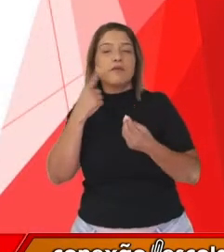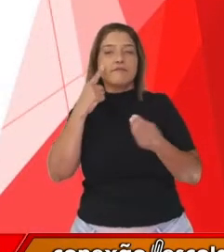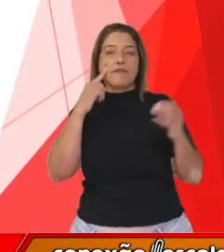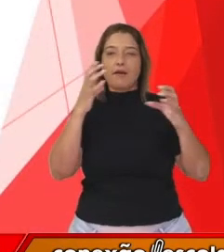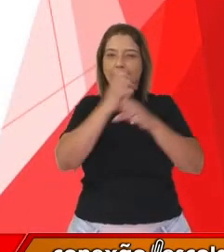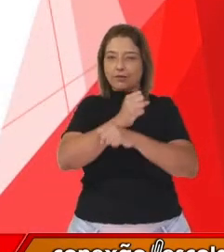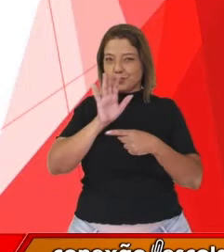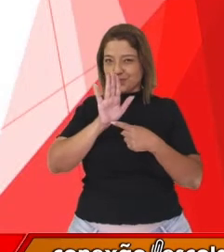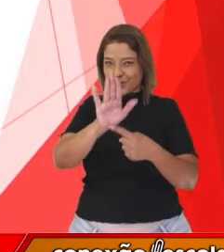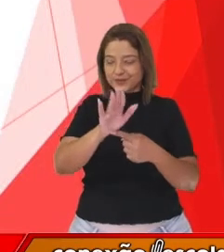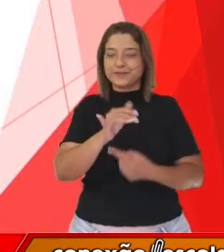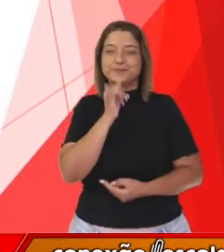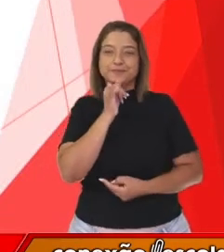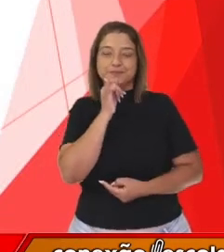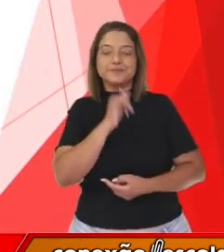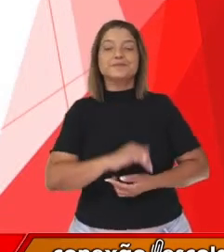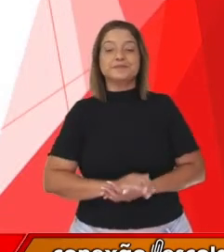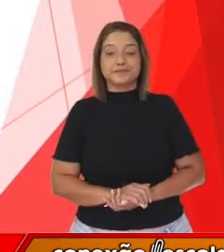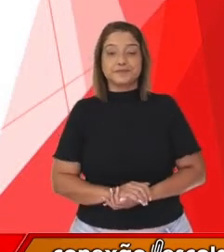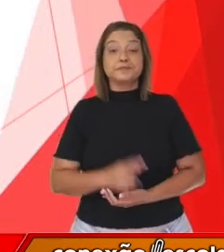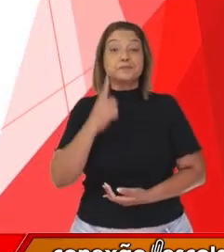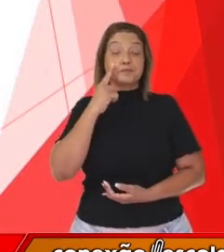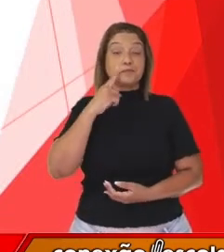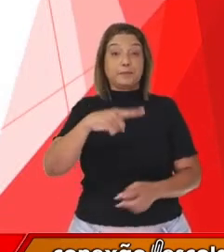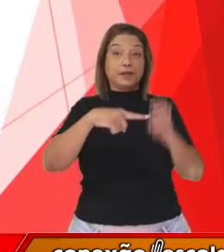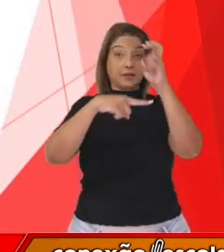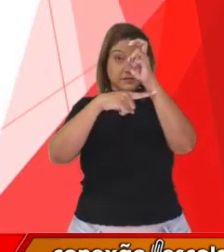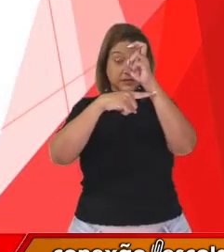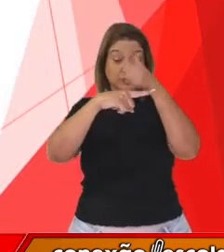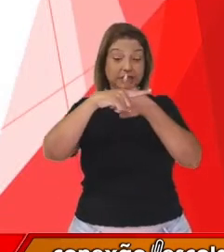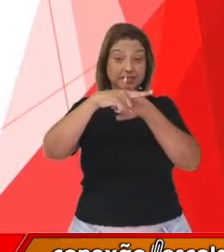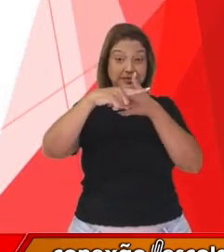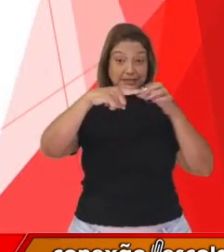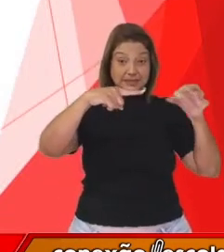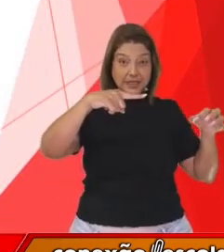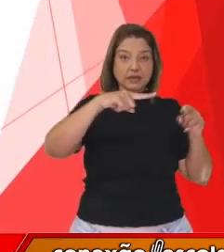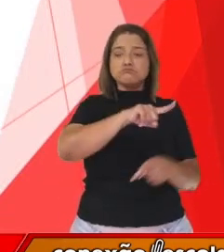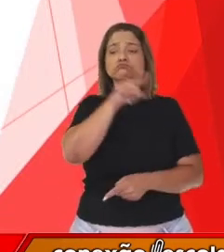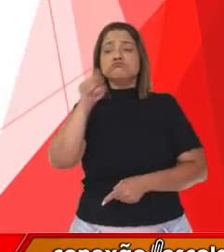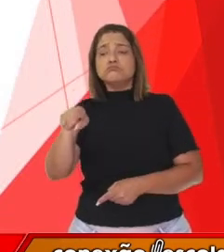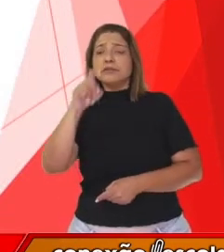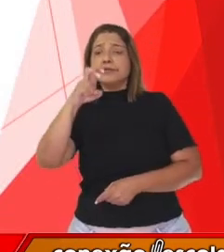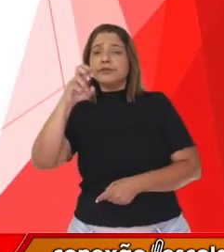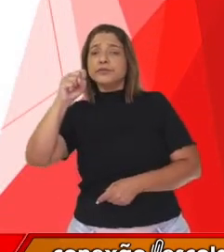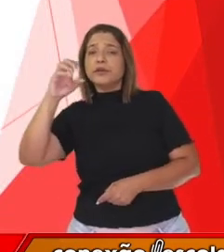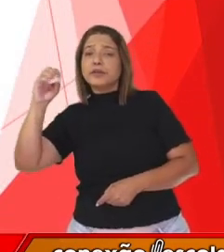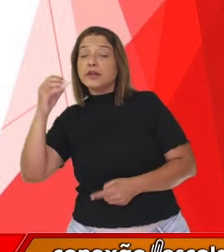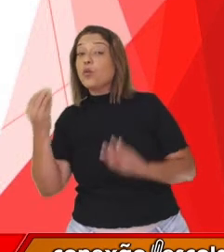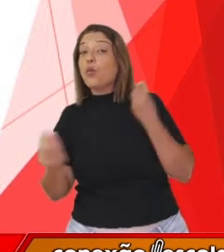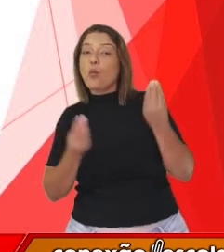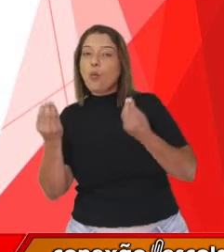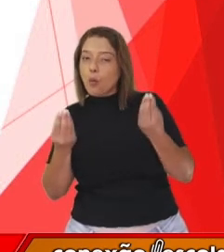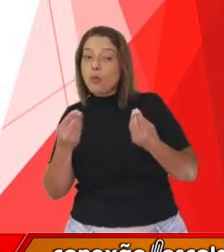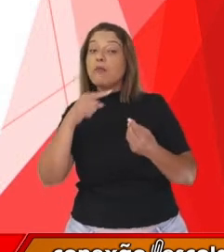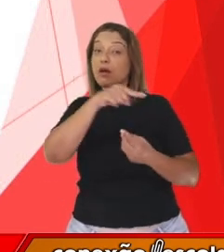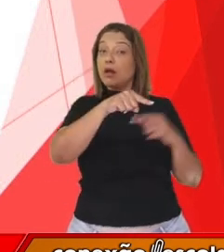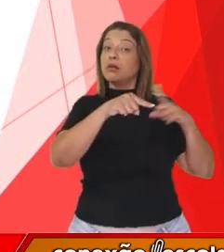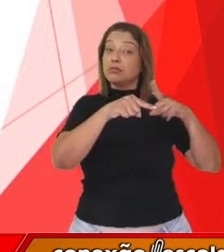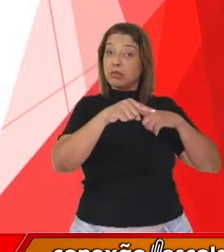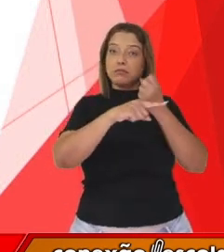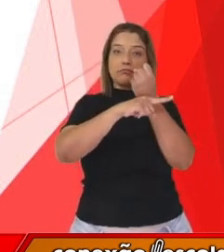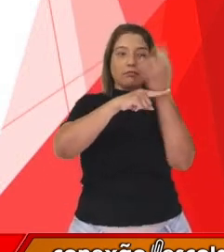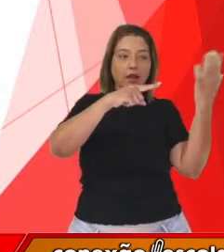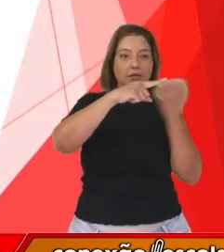calcular. 5 centésimos de 580. Aqui também nós temos uma fração